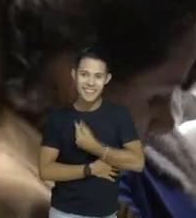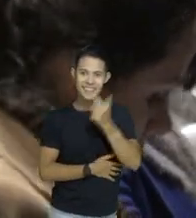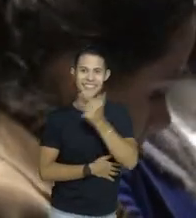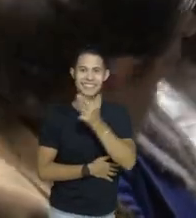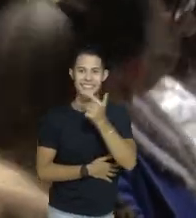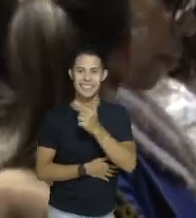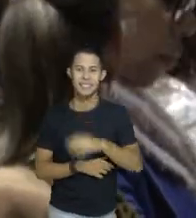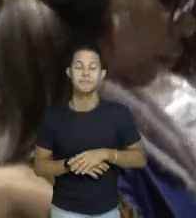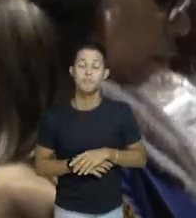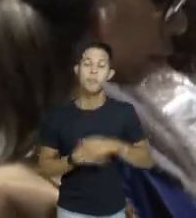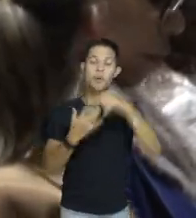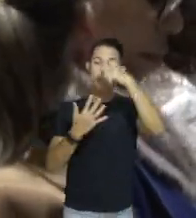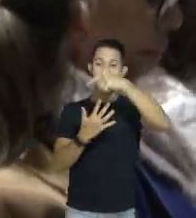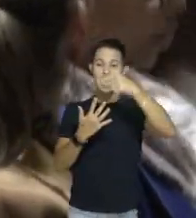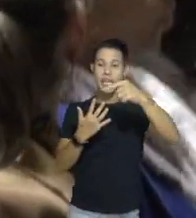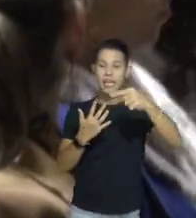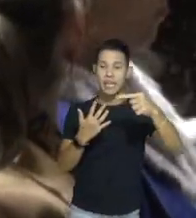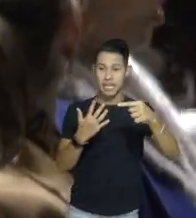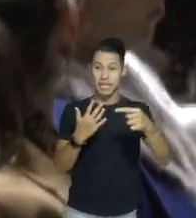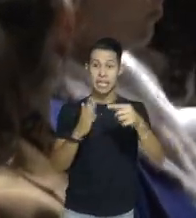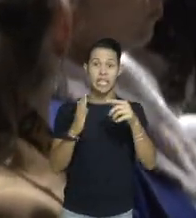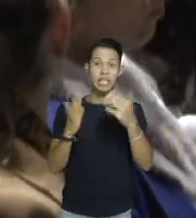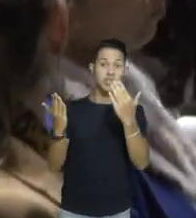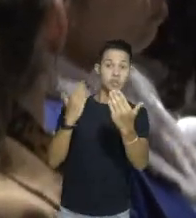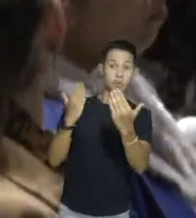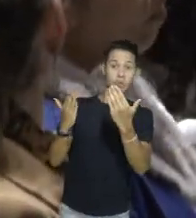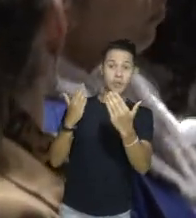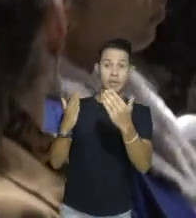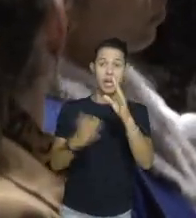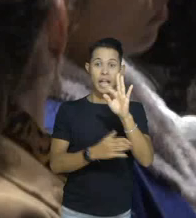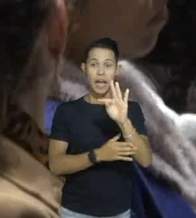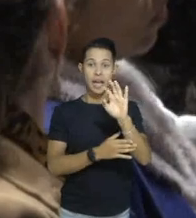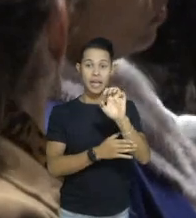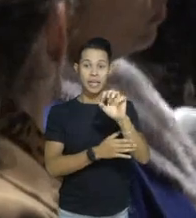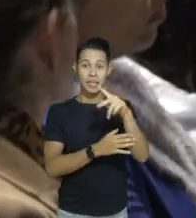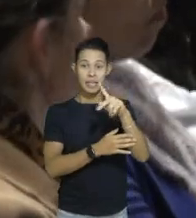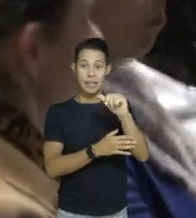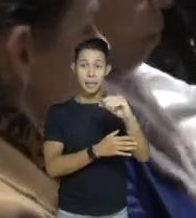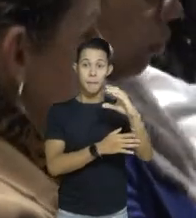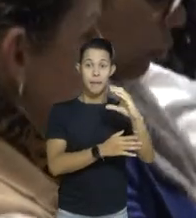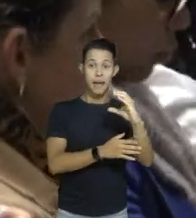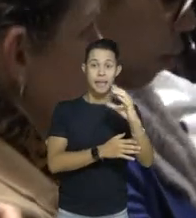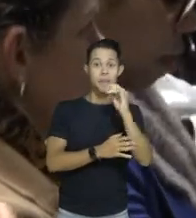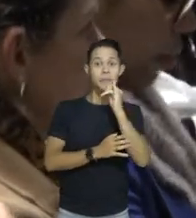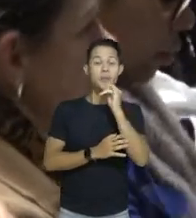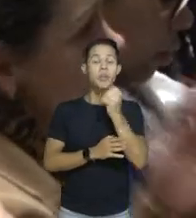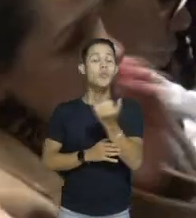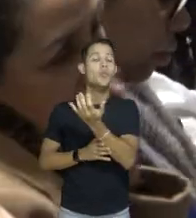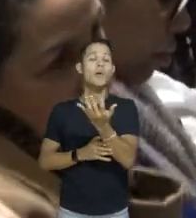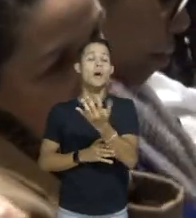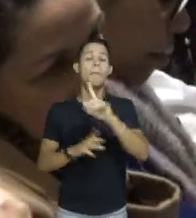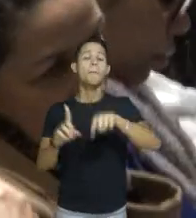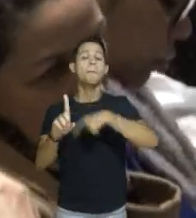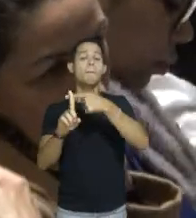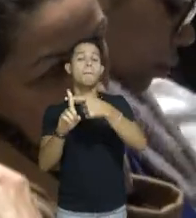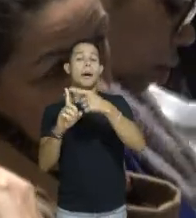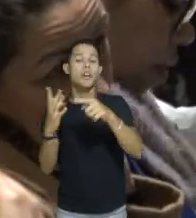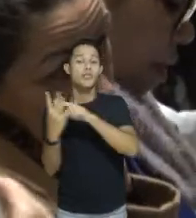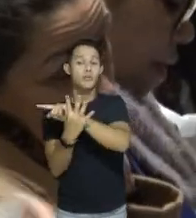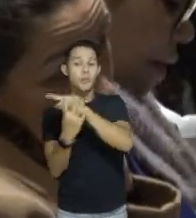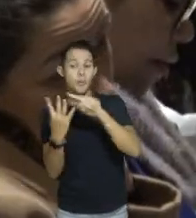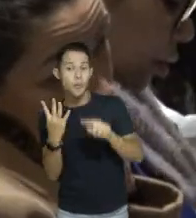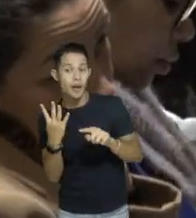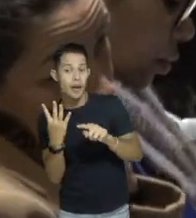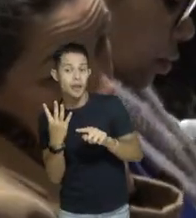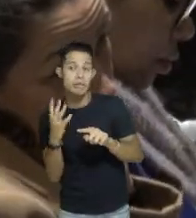Para desconfiar de um TEPAC. Né? A quantidade, mais ou menos, assim, tem que ter mais de 4 daqueles itens. Mas, se existe